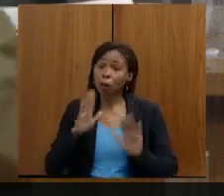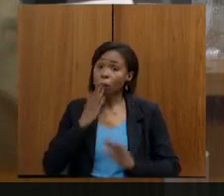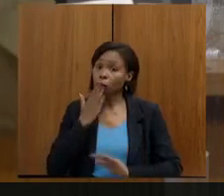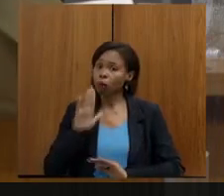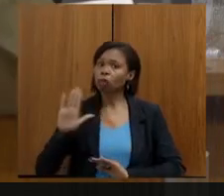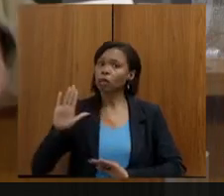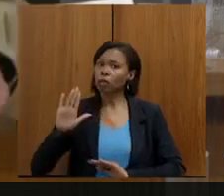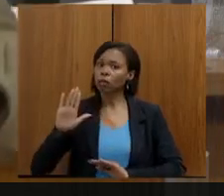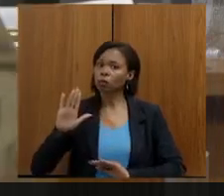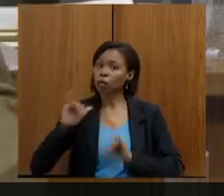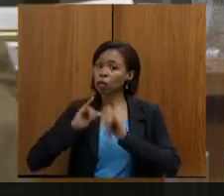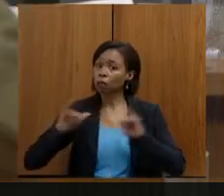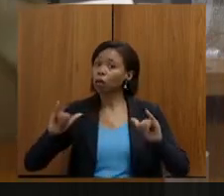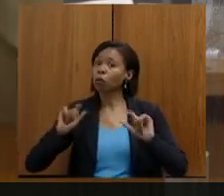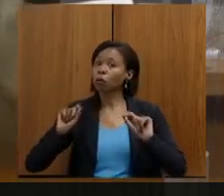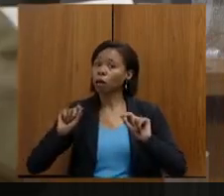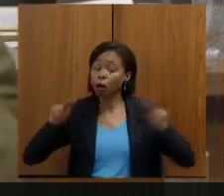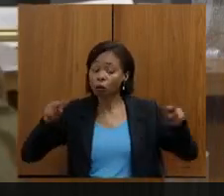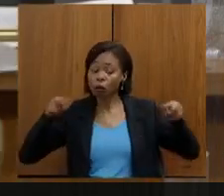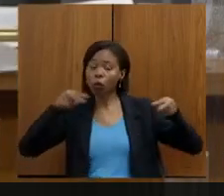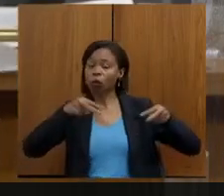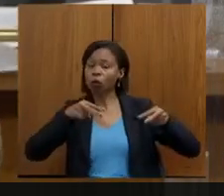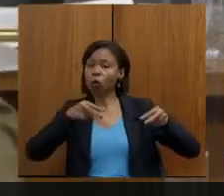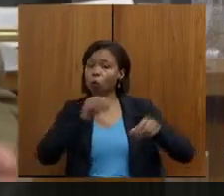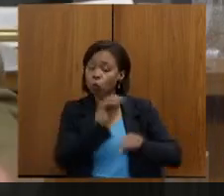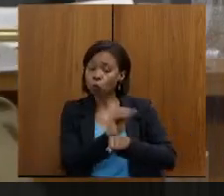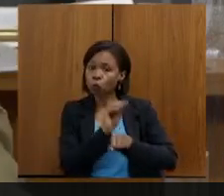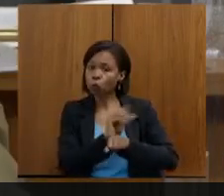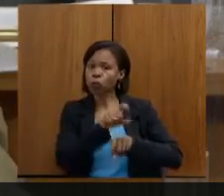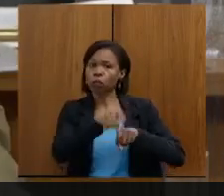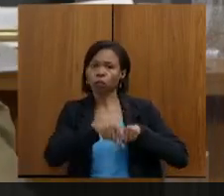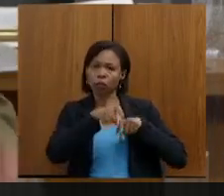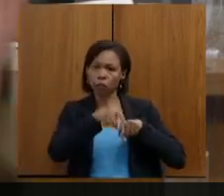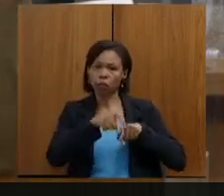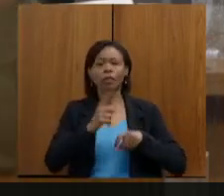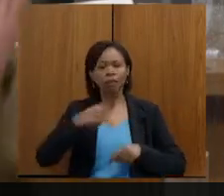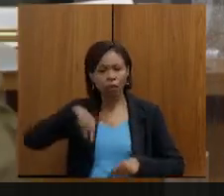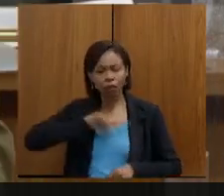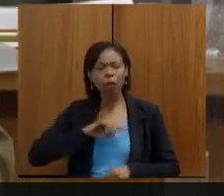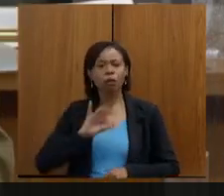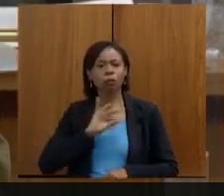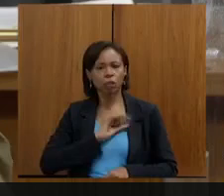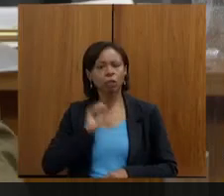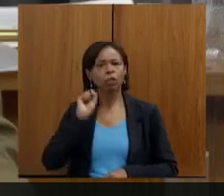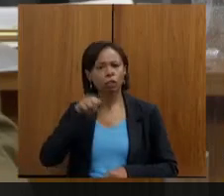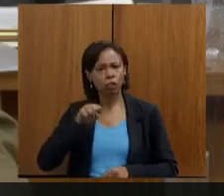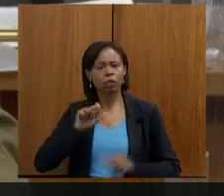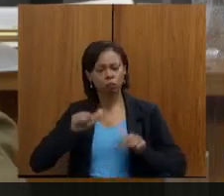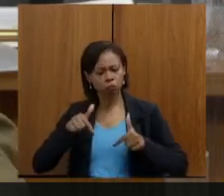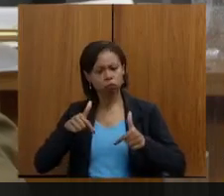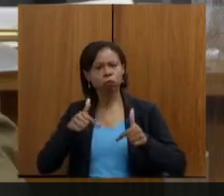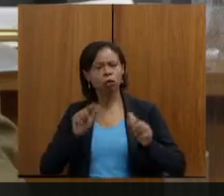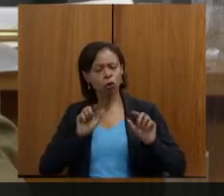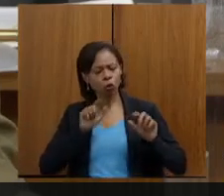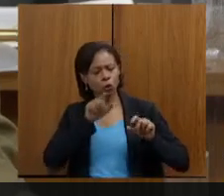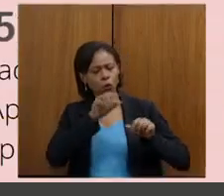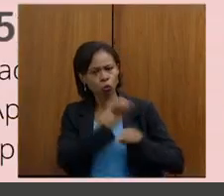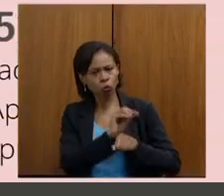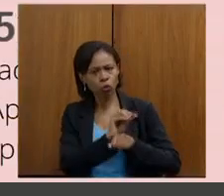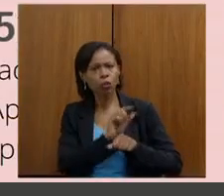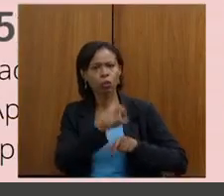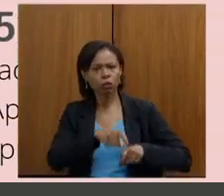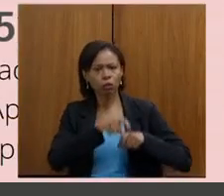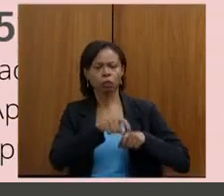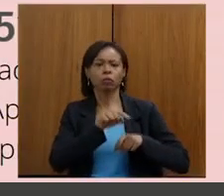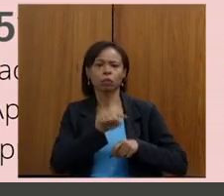homem do campo ou essa segurança que eu sempre Belo Horizonte cuida também do interior e foi isso nós fizemos eu lá e tem os números das operações esse foco na